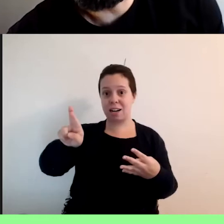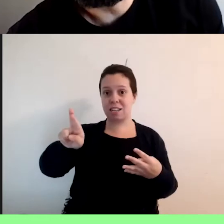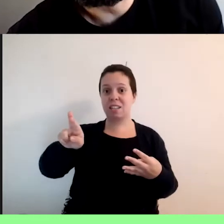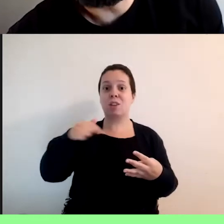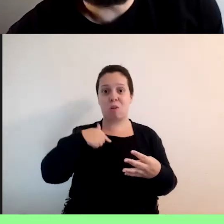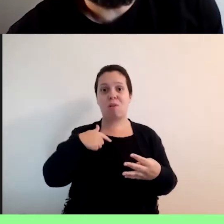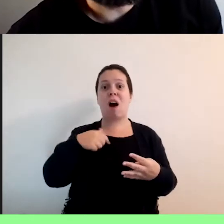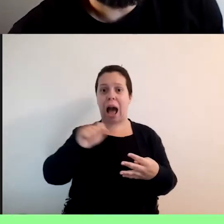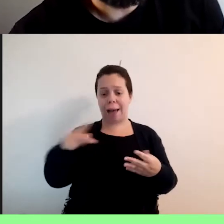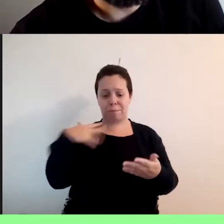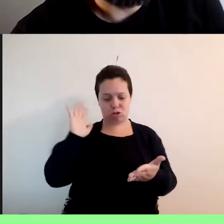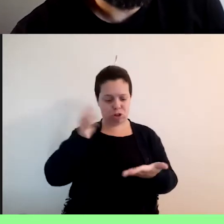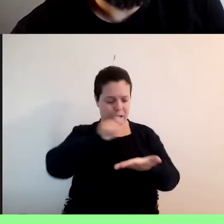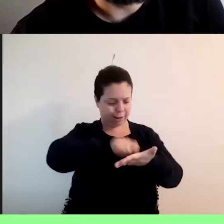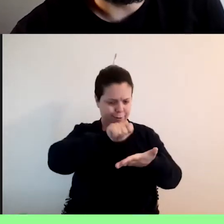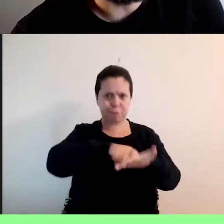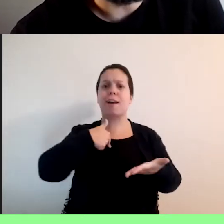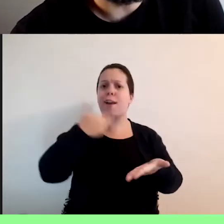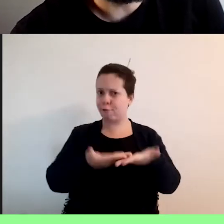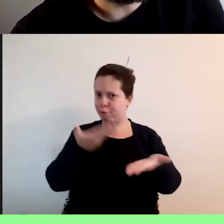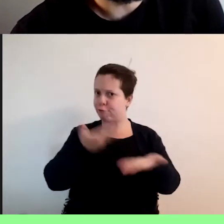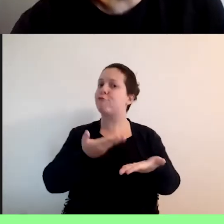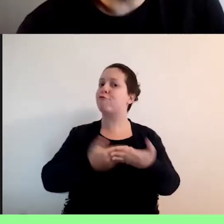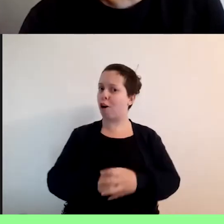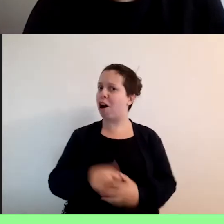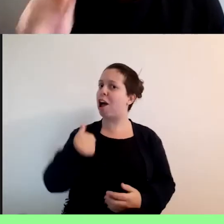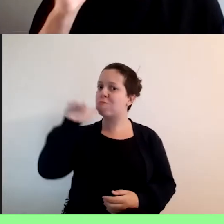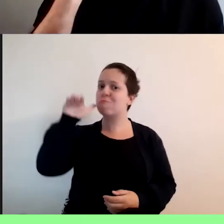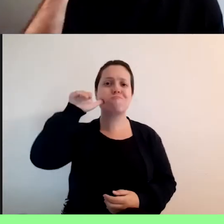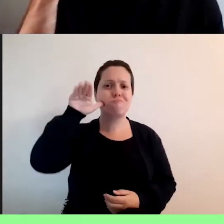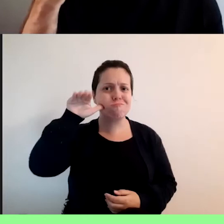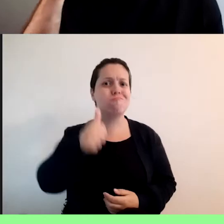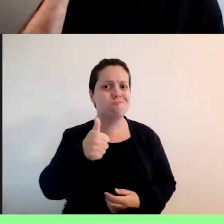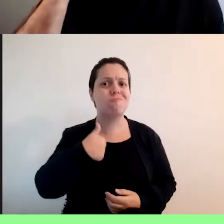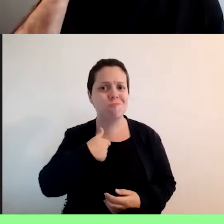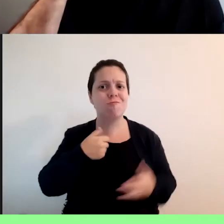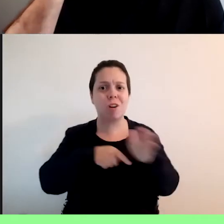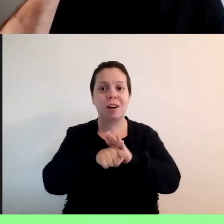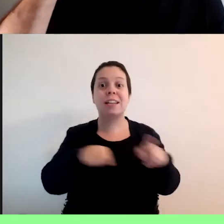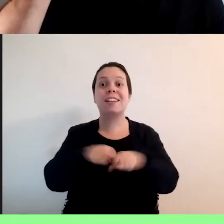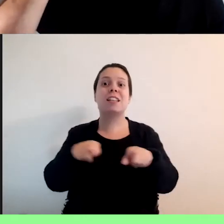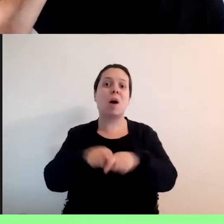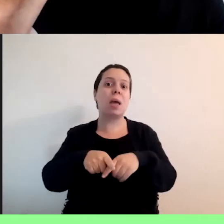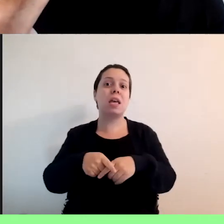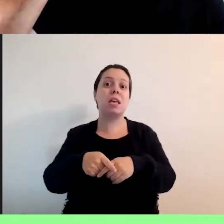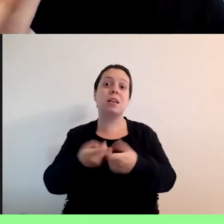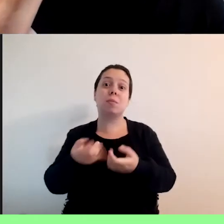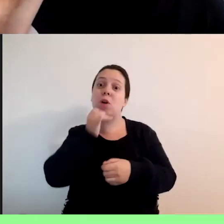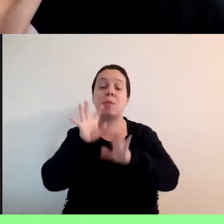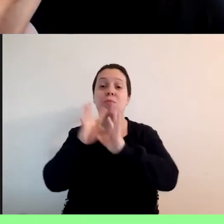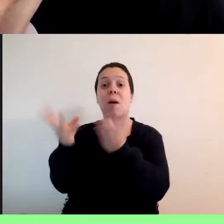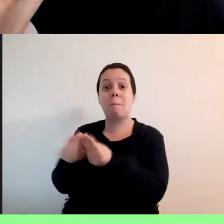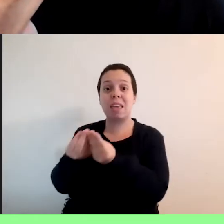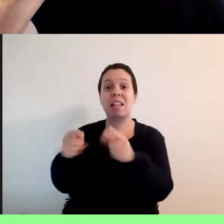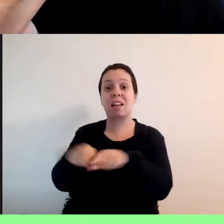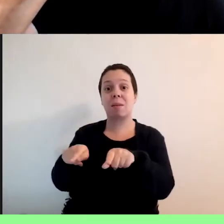vou estudar bem, porque eu fiquei bem curioso. E compartilhar essa informação também com famílias e outras pessoas que têm, como você